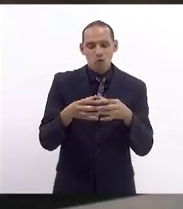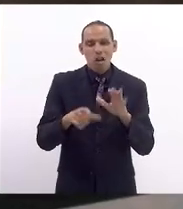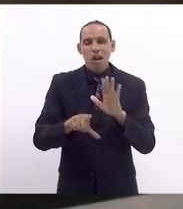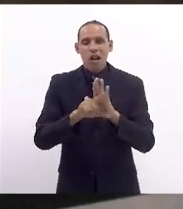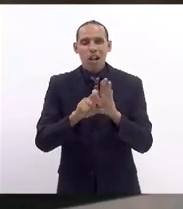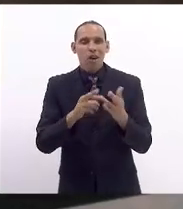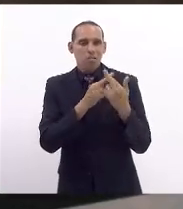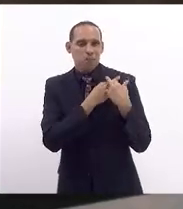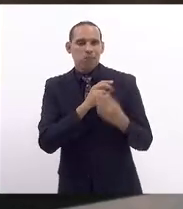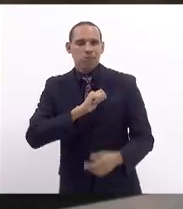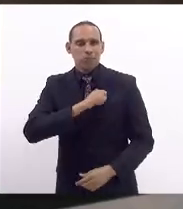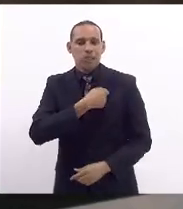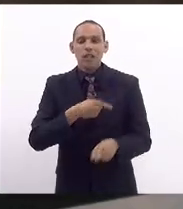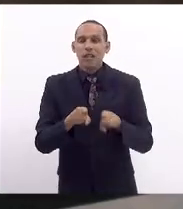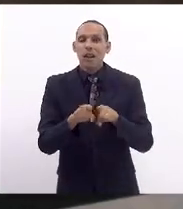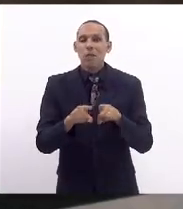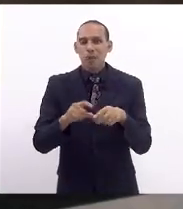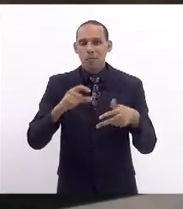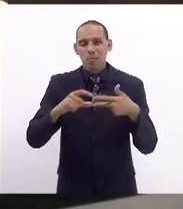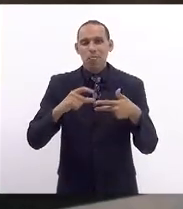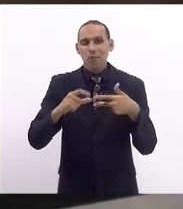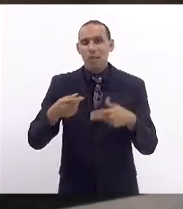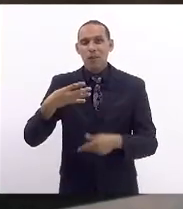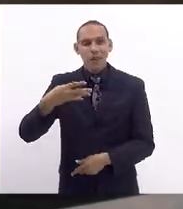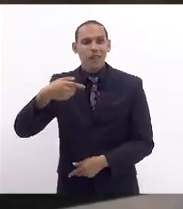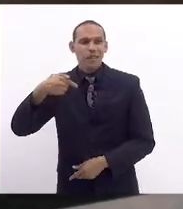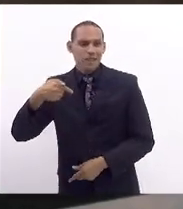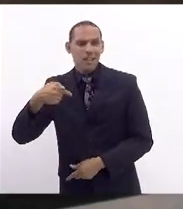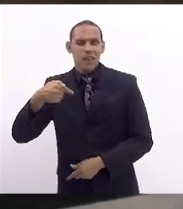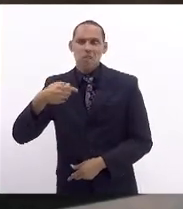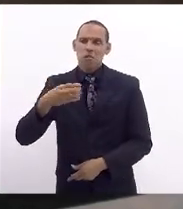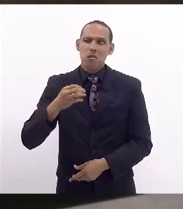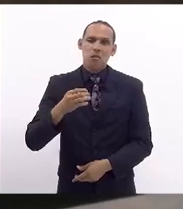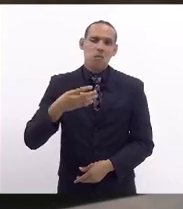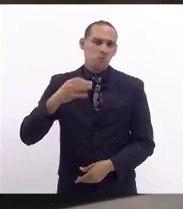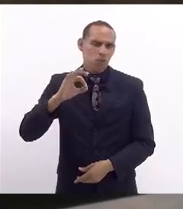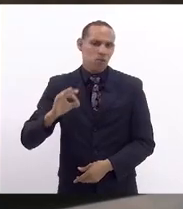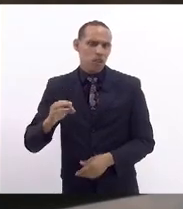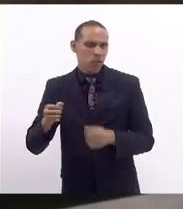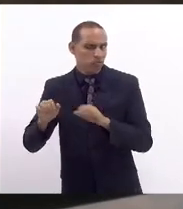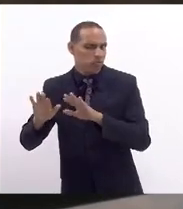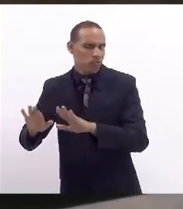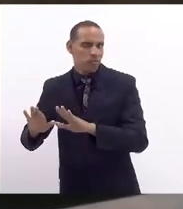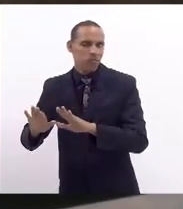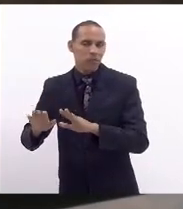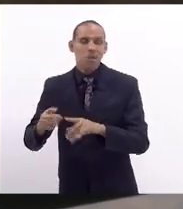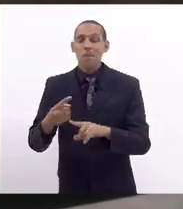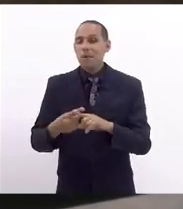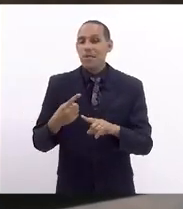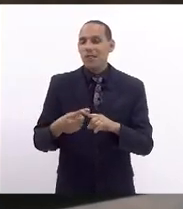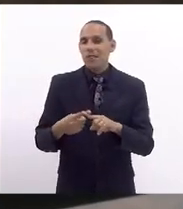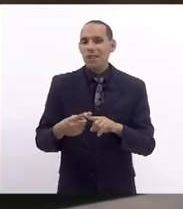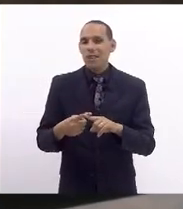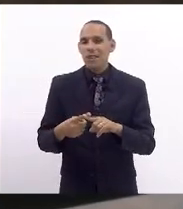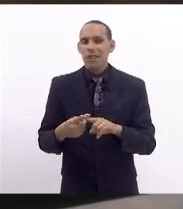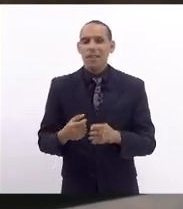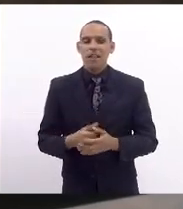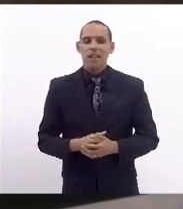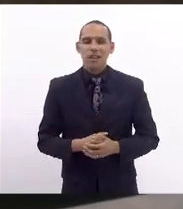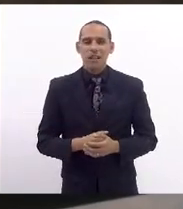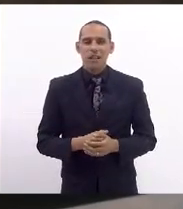e o Executivo fique com 47 49 - 2 até porque esse dispositivo